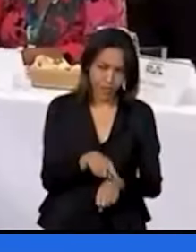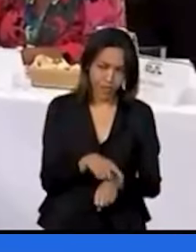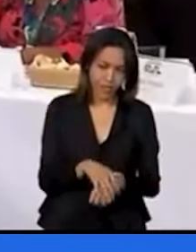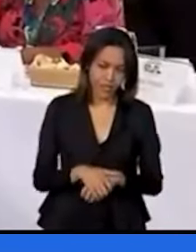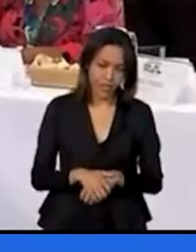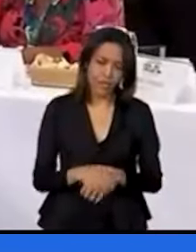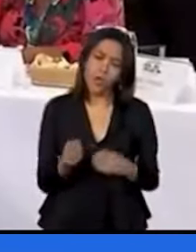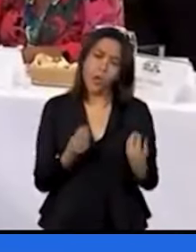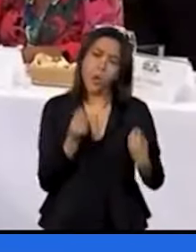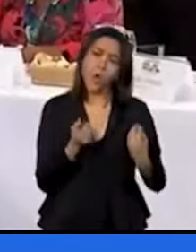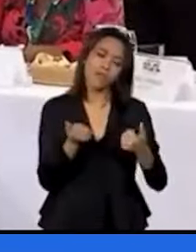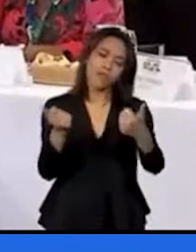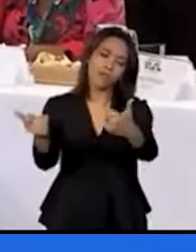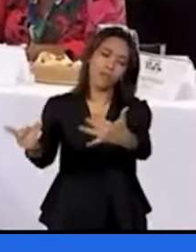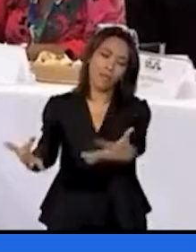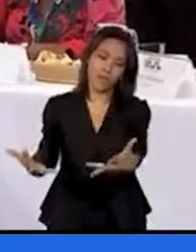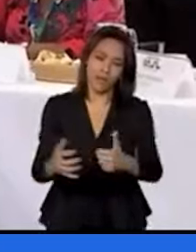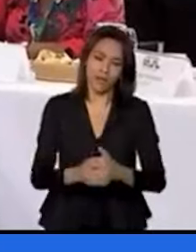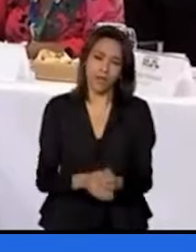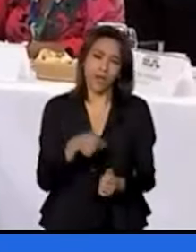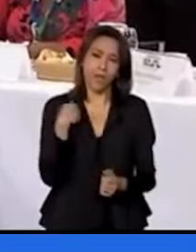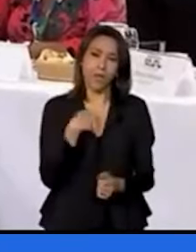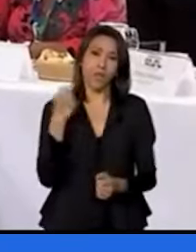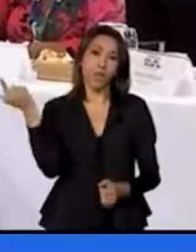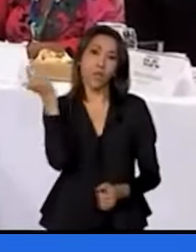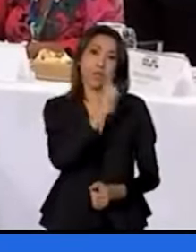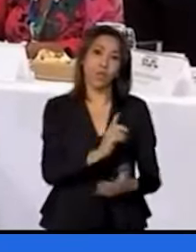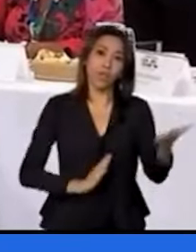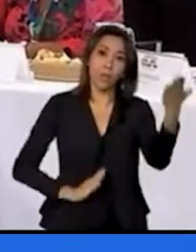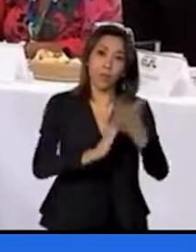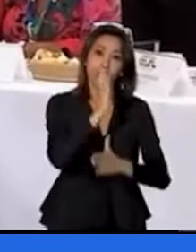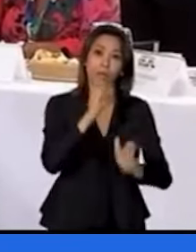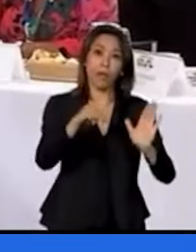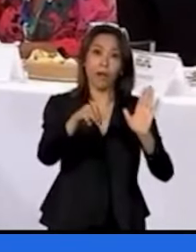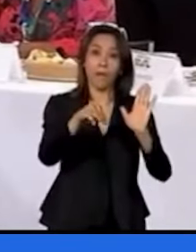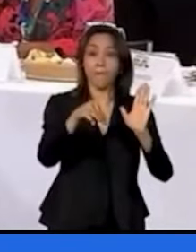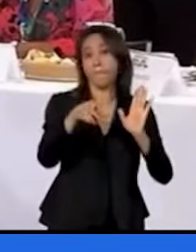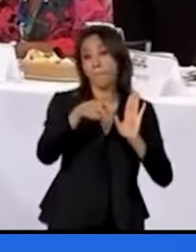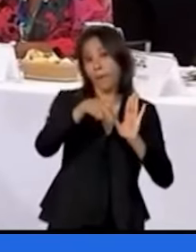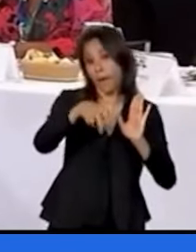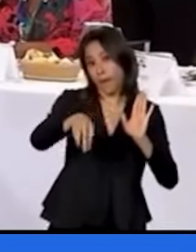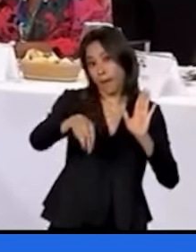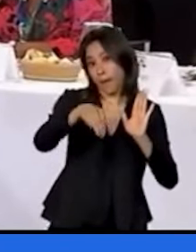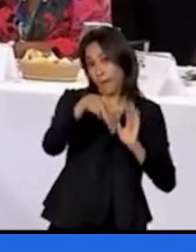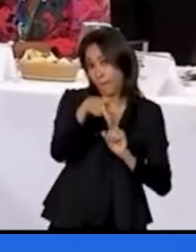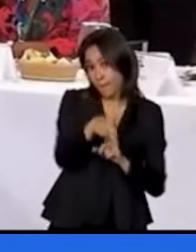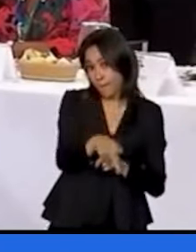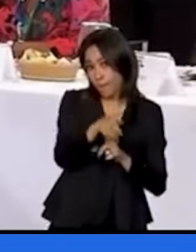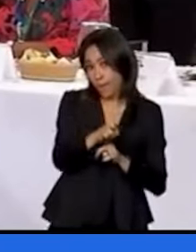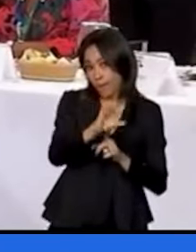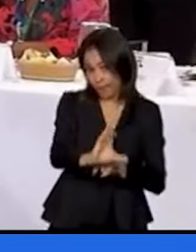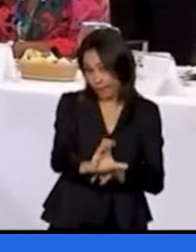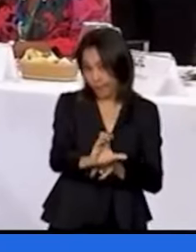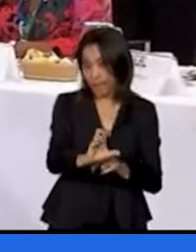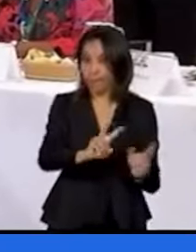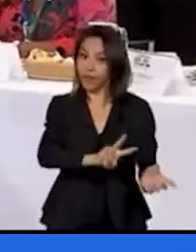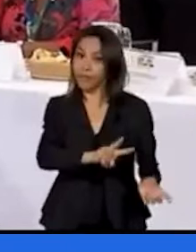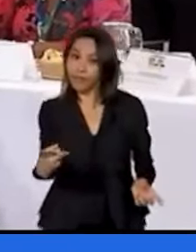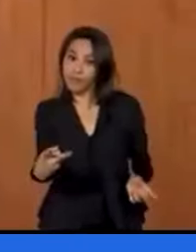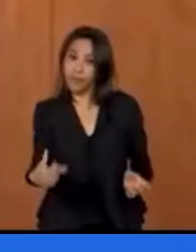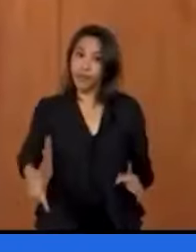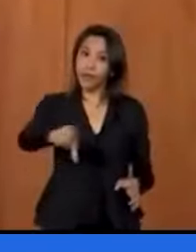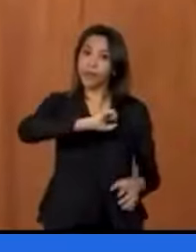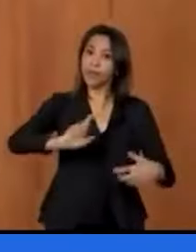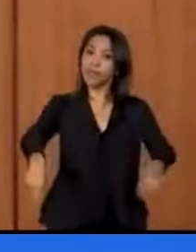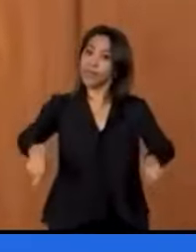explica a gente aprovar uma PEC da transição antes de assumir a presidência da república vocês